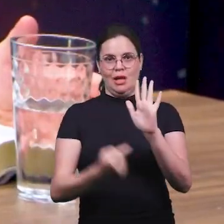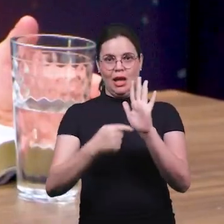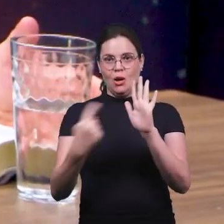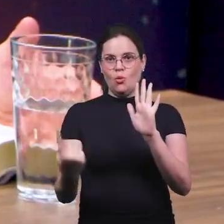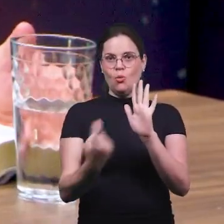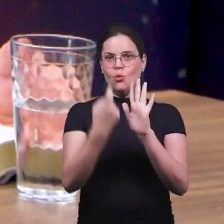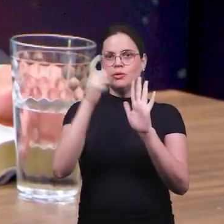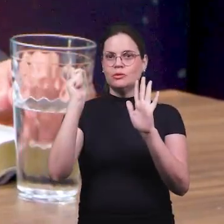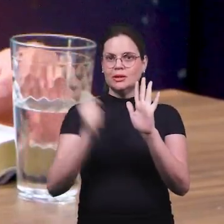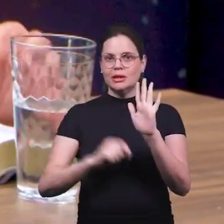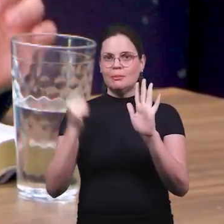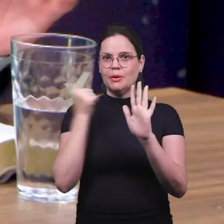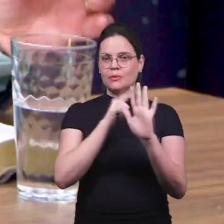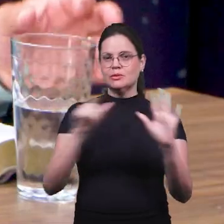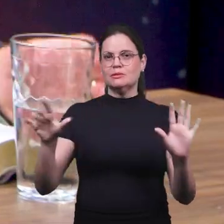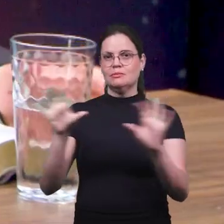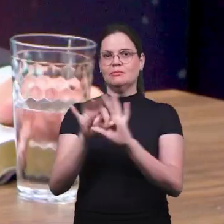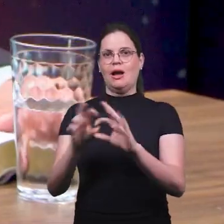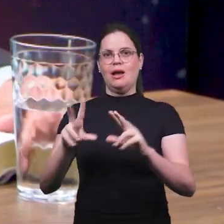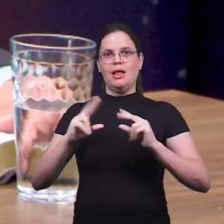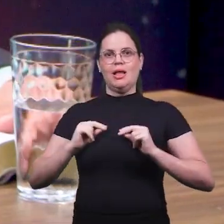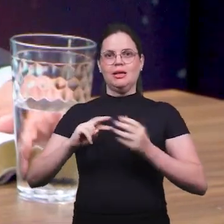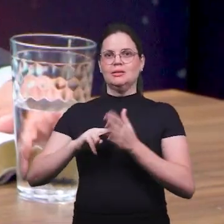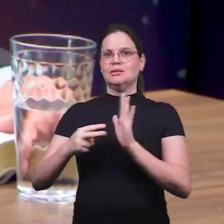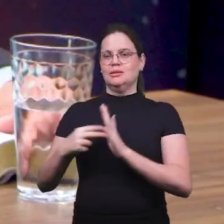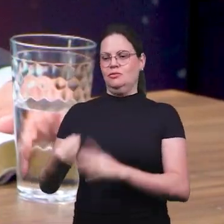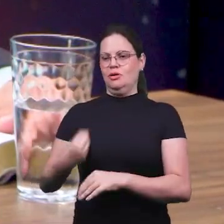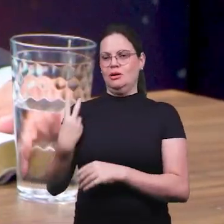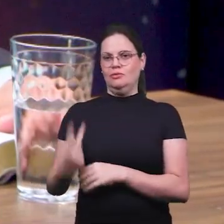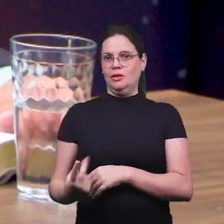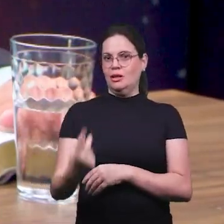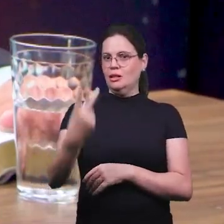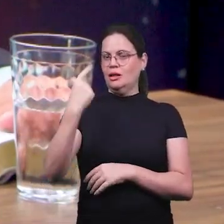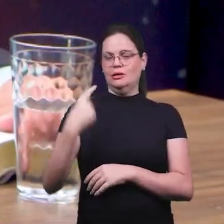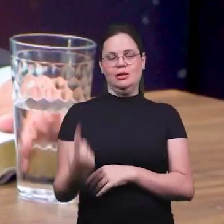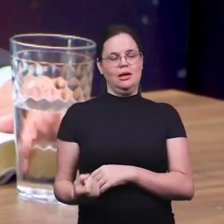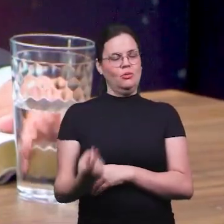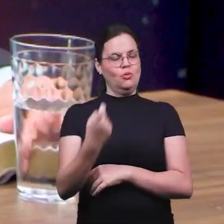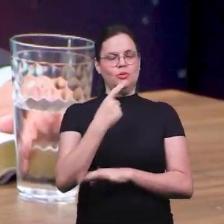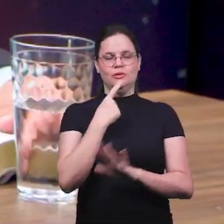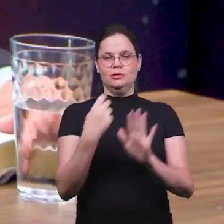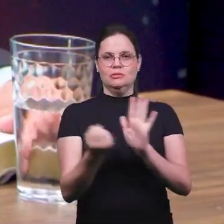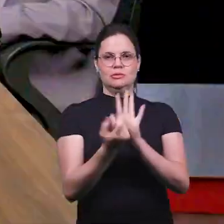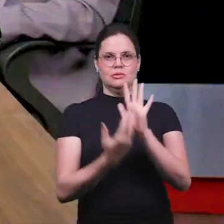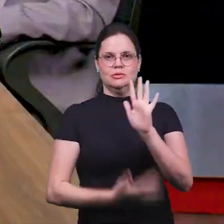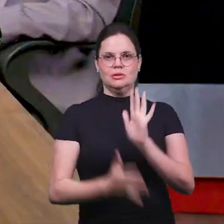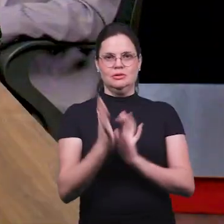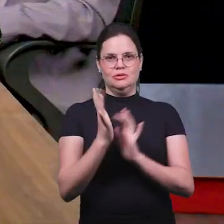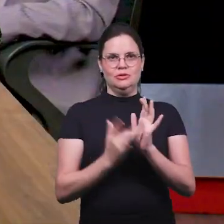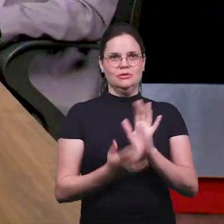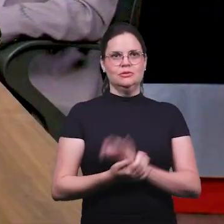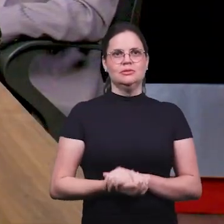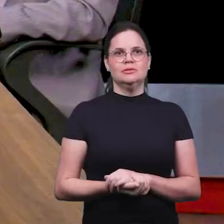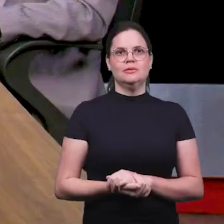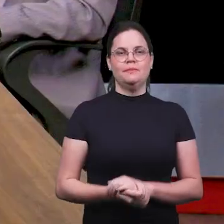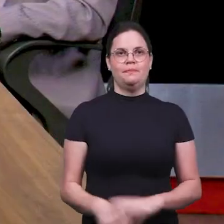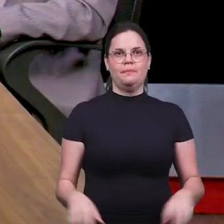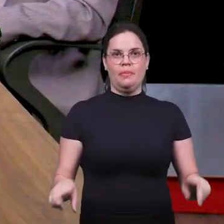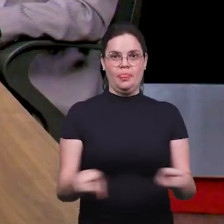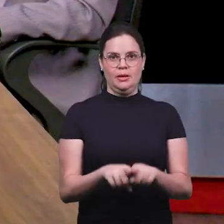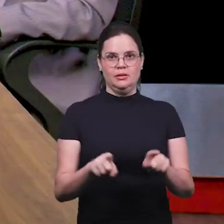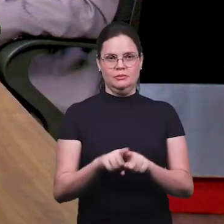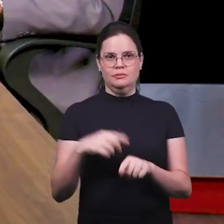herança. E não tentar achar outros caminhos que não existem. O caminho único é o sacrifício de Jesus para nós. E esse aspecto que o Willer menciona é